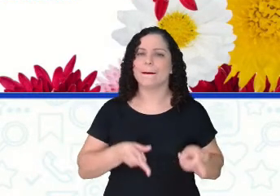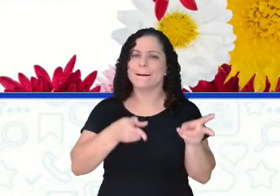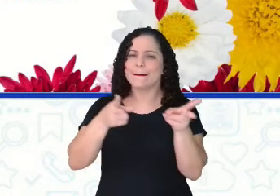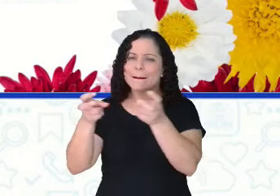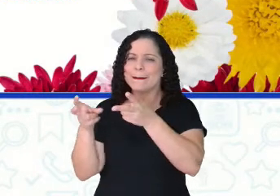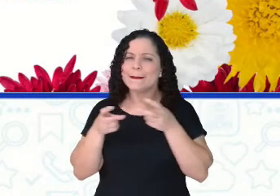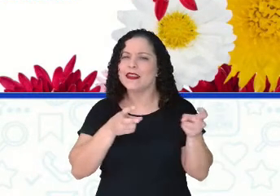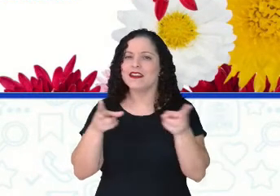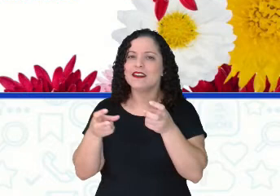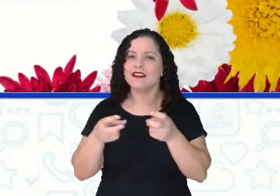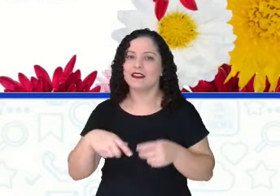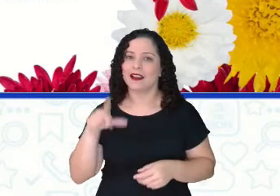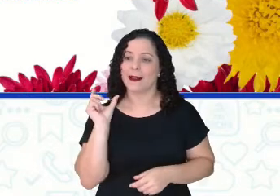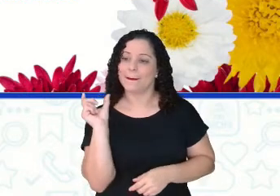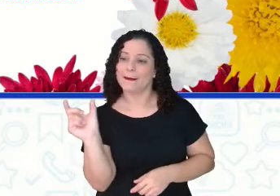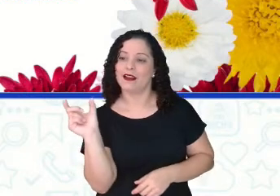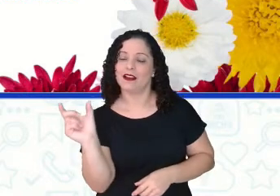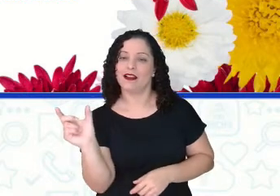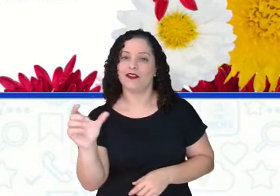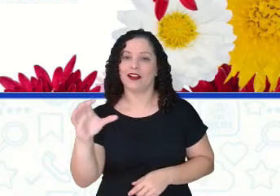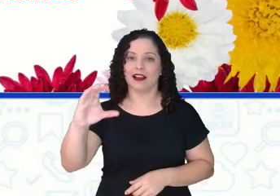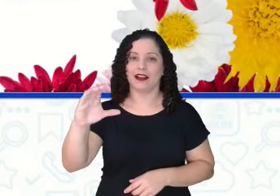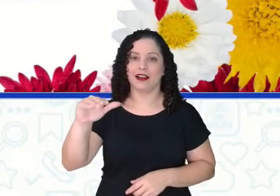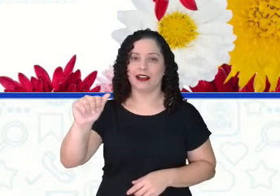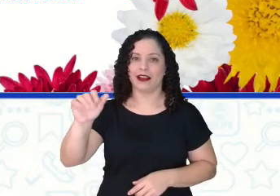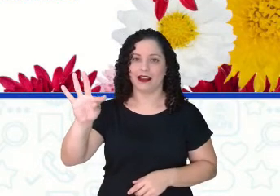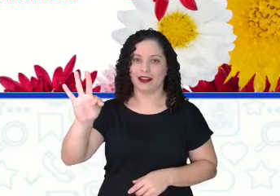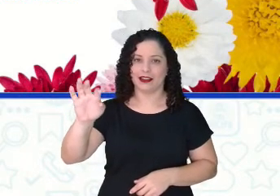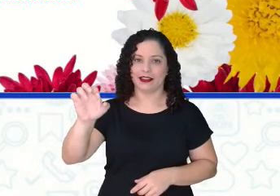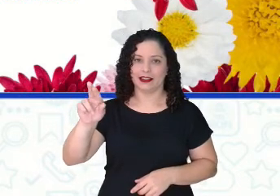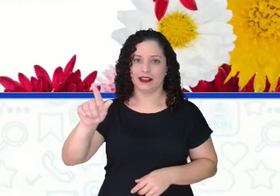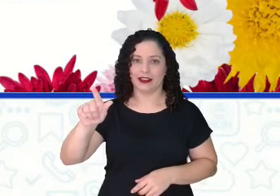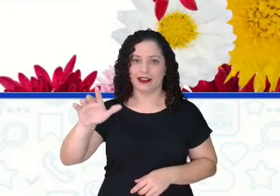a palavra categoria, quando entra aí, não é?